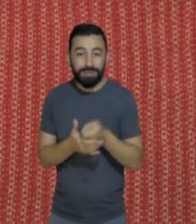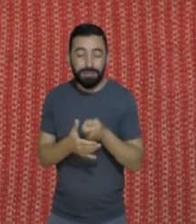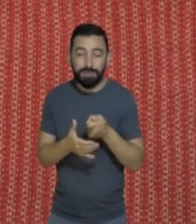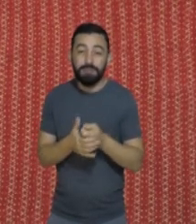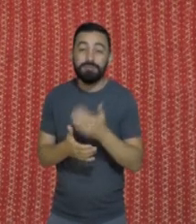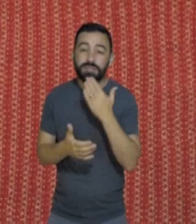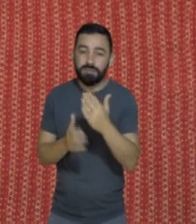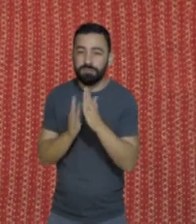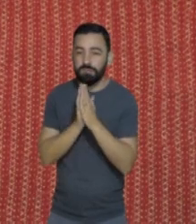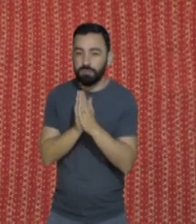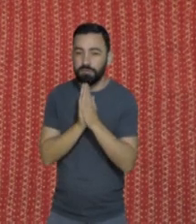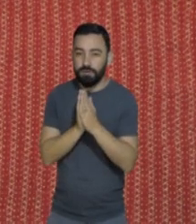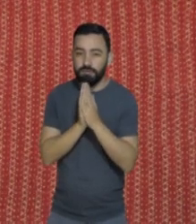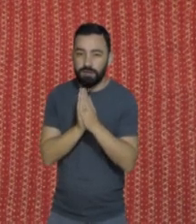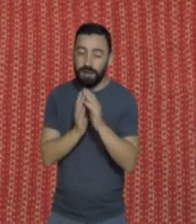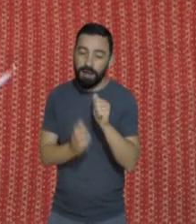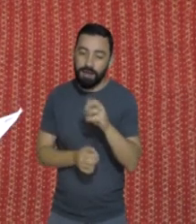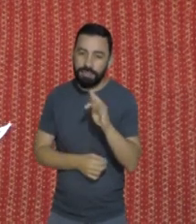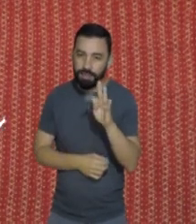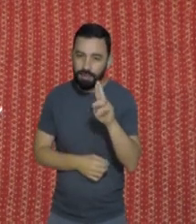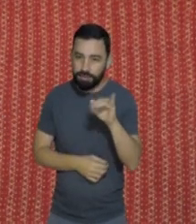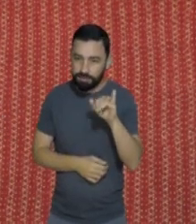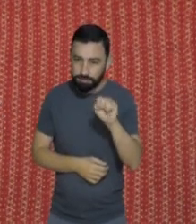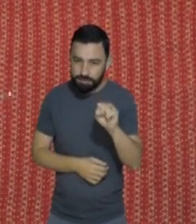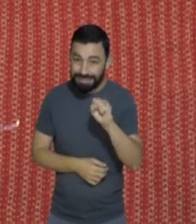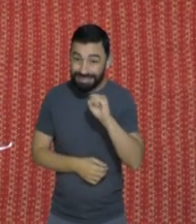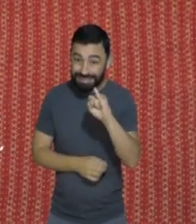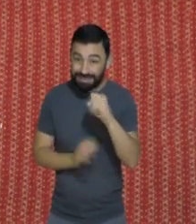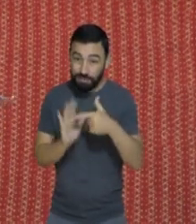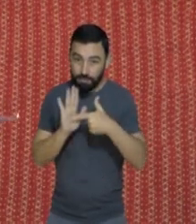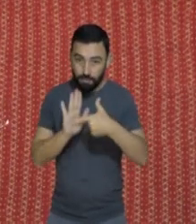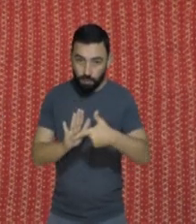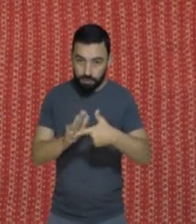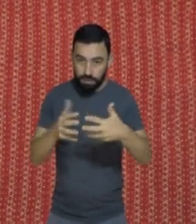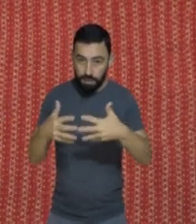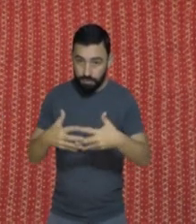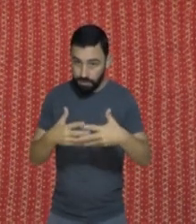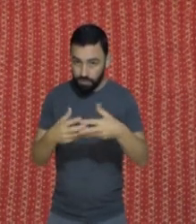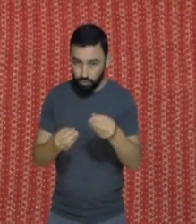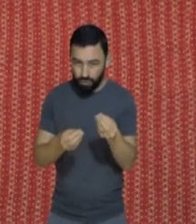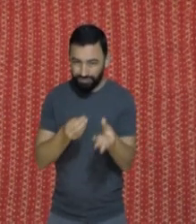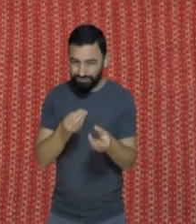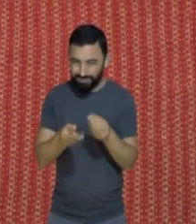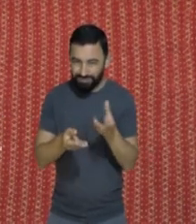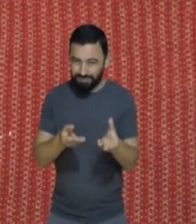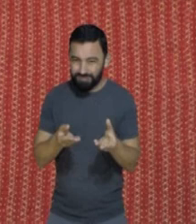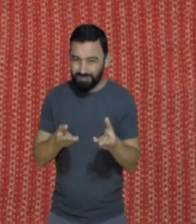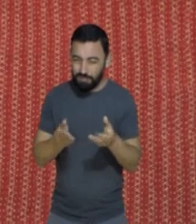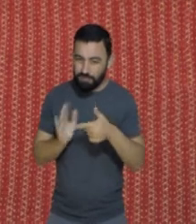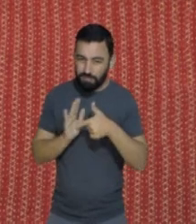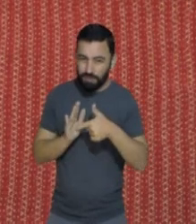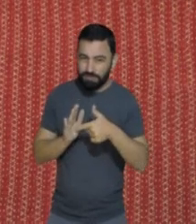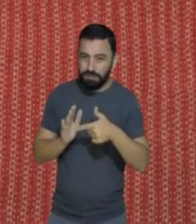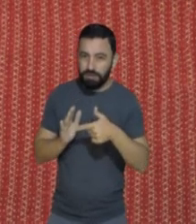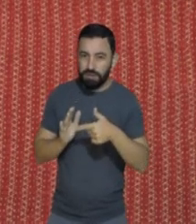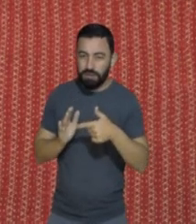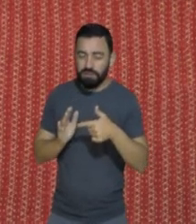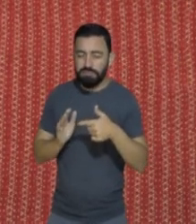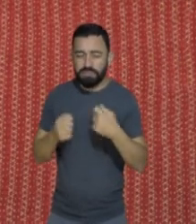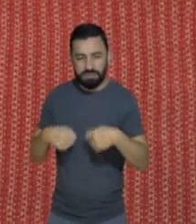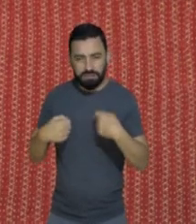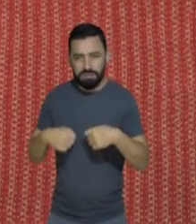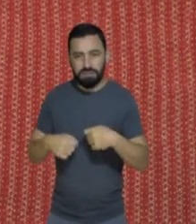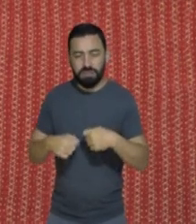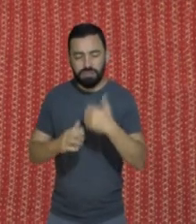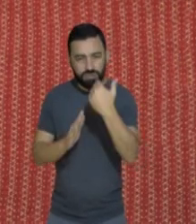pedido à Arteris Litoral Sul, que se é apresentando o caminhão lá com os donativos, sendo levado para o Rio Grande do Sul, que isentem pelo menos a